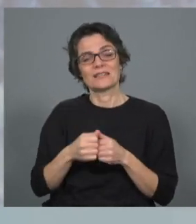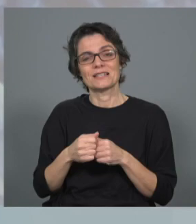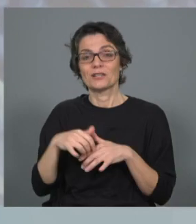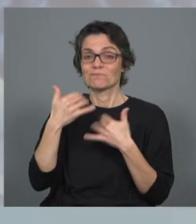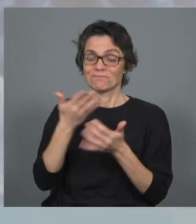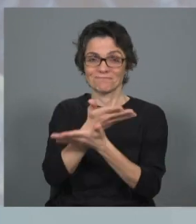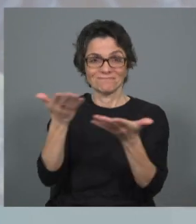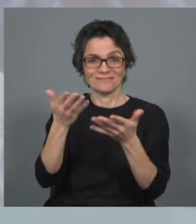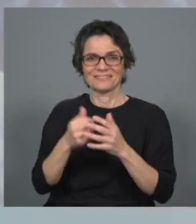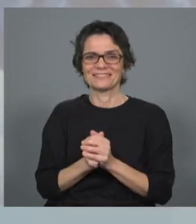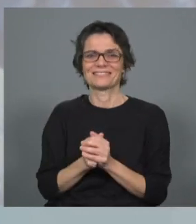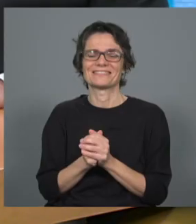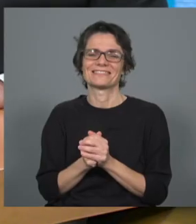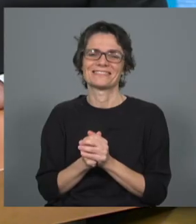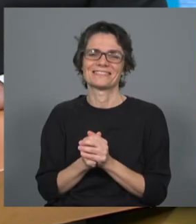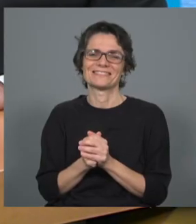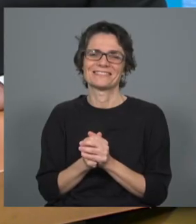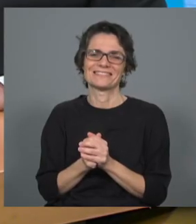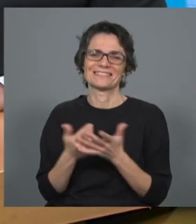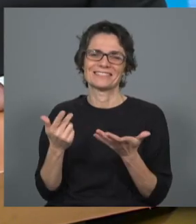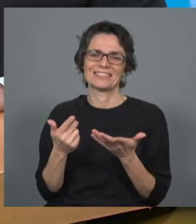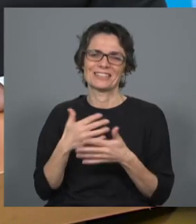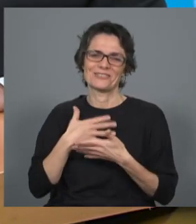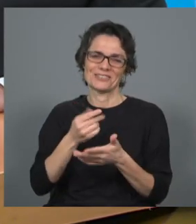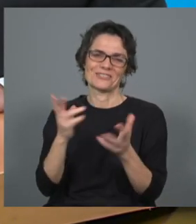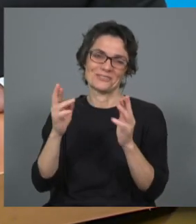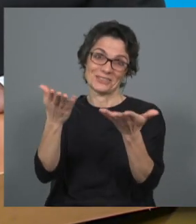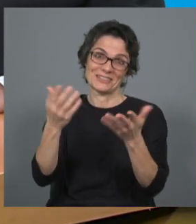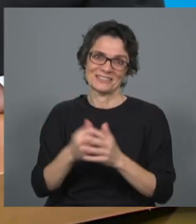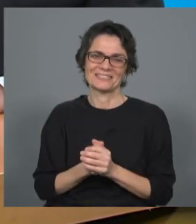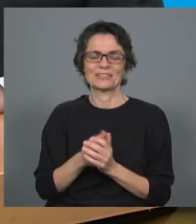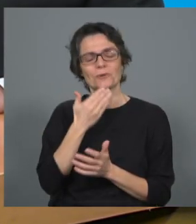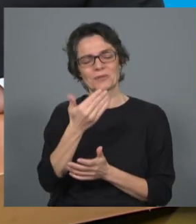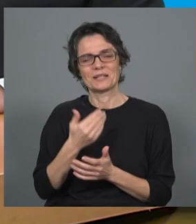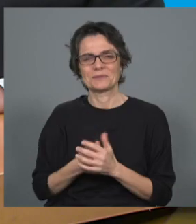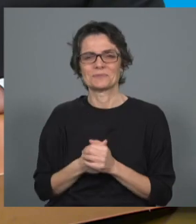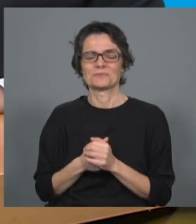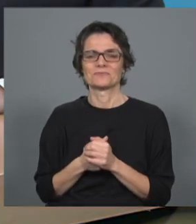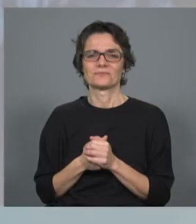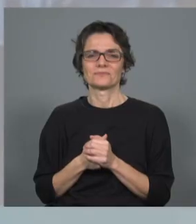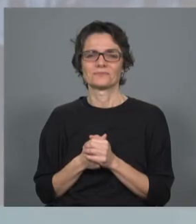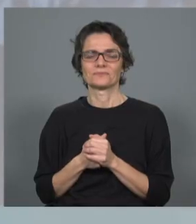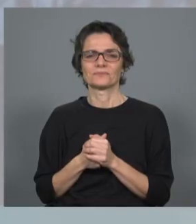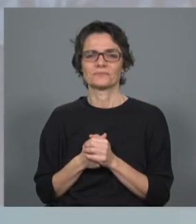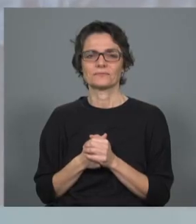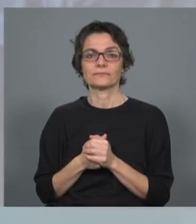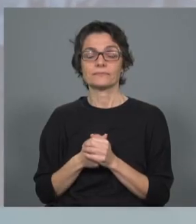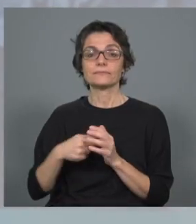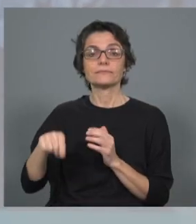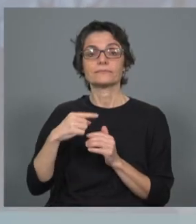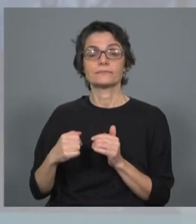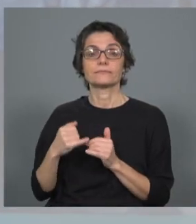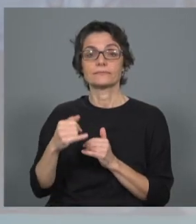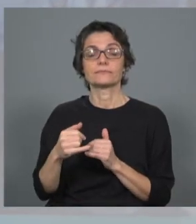felicidades. Muito obrigado, para igualmente. A vossa vocação, né, de todos os dias igualmente, agora. muito obrigado. Nós, mais